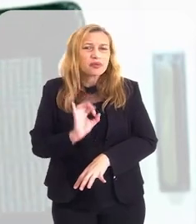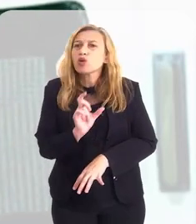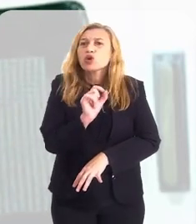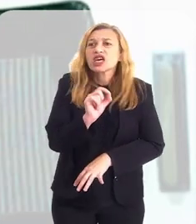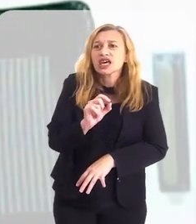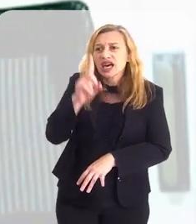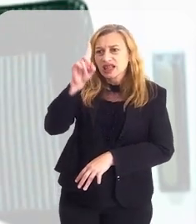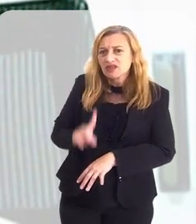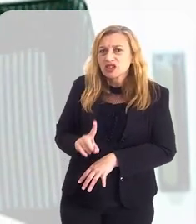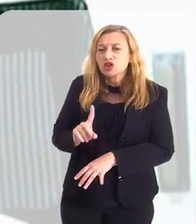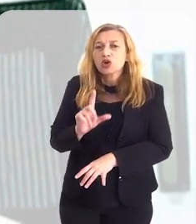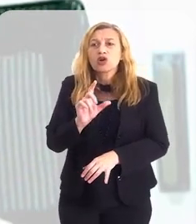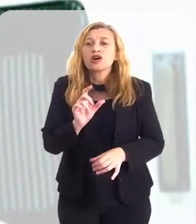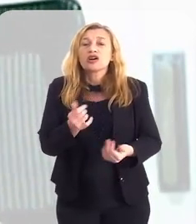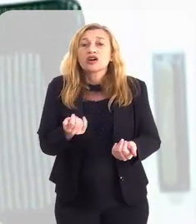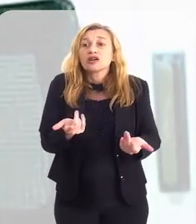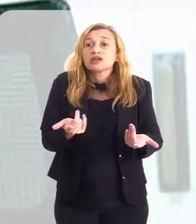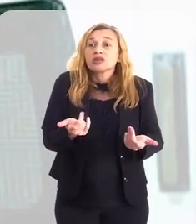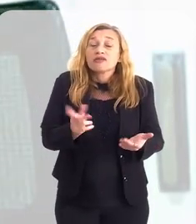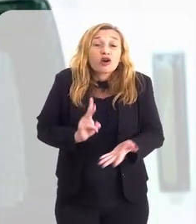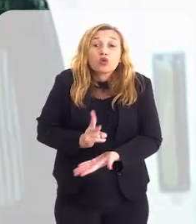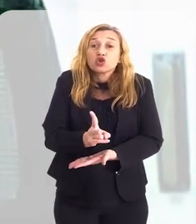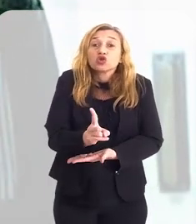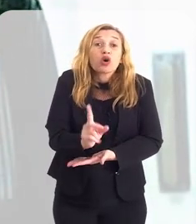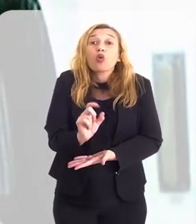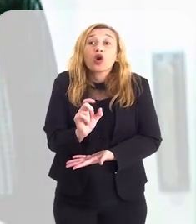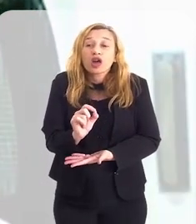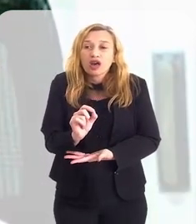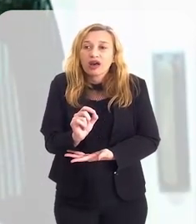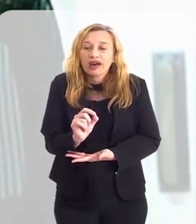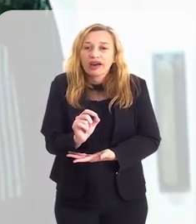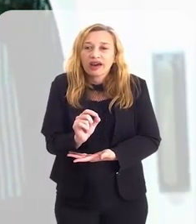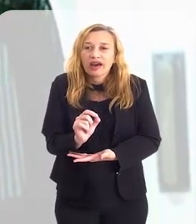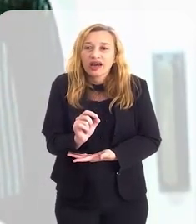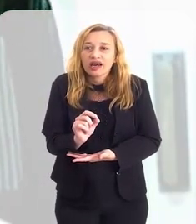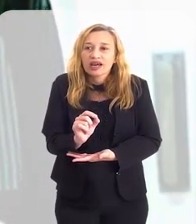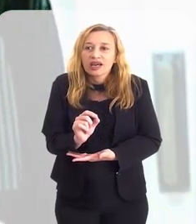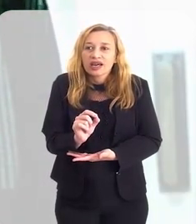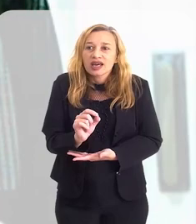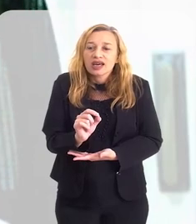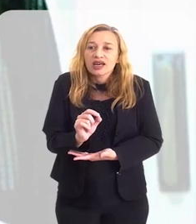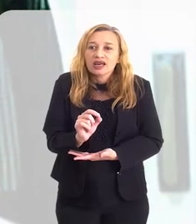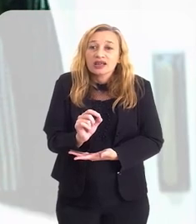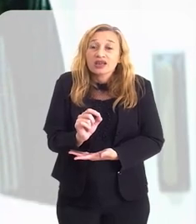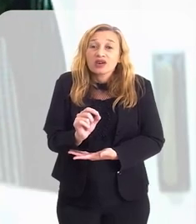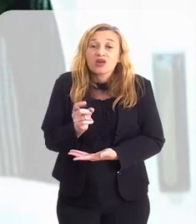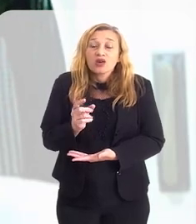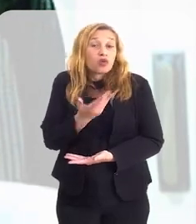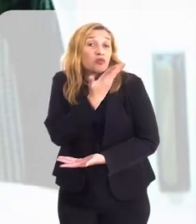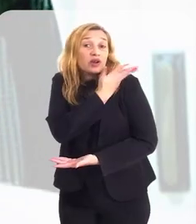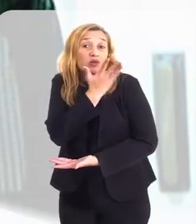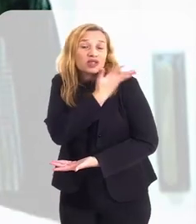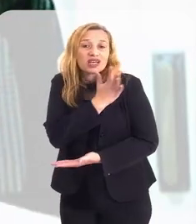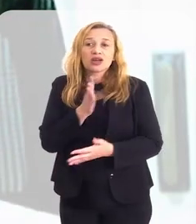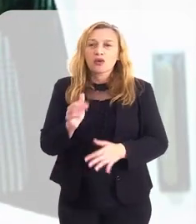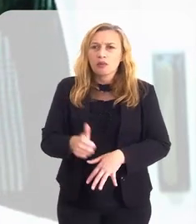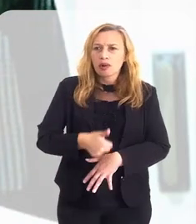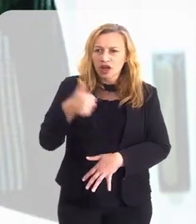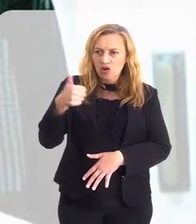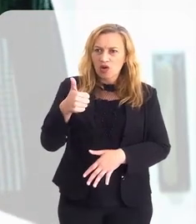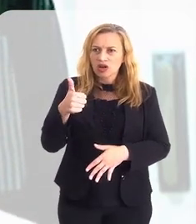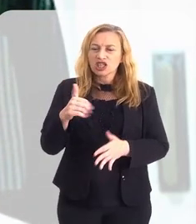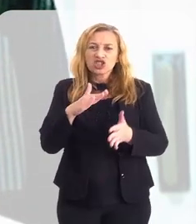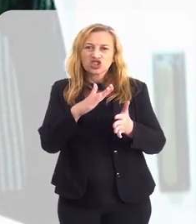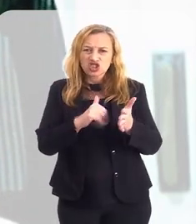sobre a deficiência, o que que isso vai implicar? Elas continuam, né, nutrindo, alimentando seus preconceitos. E aí a melhor